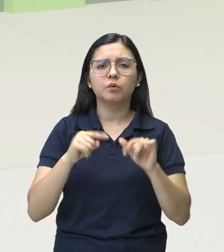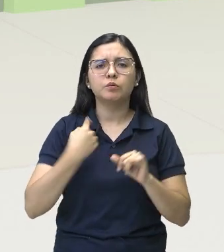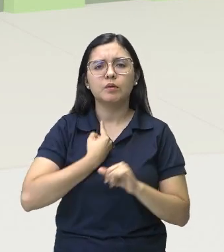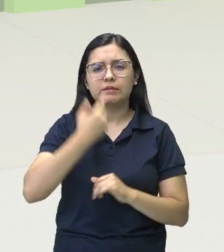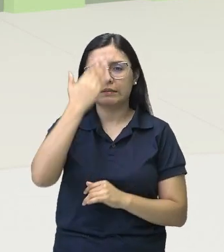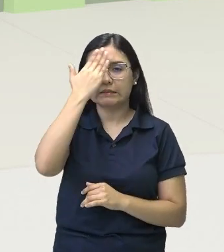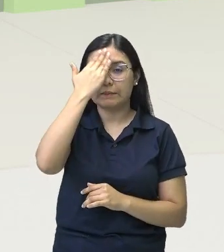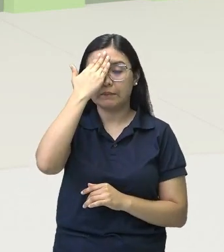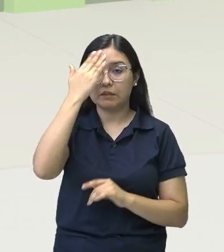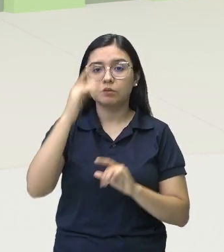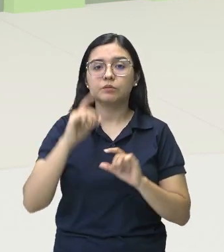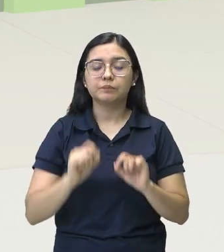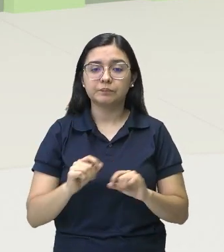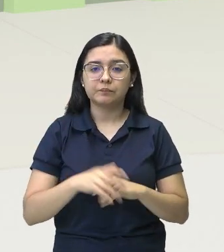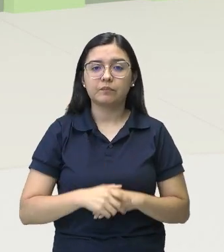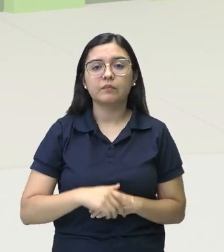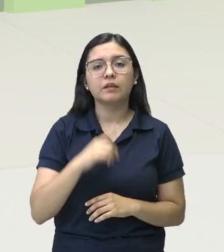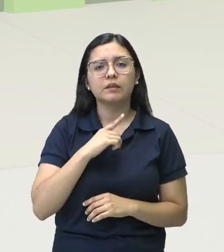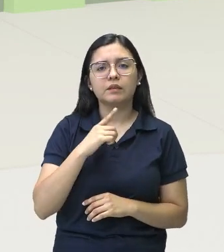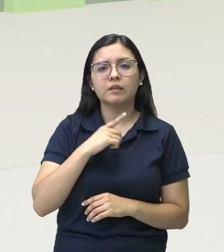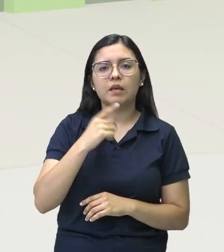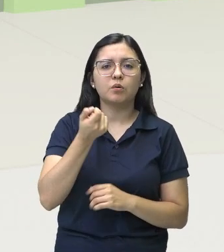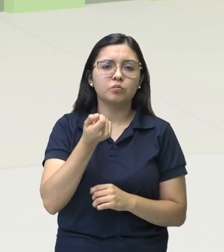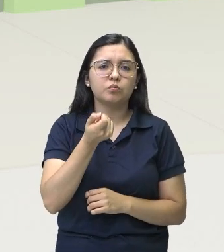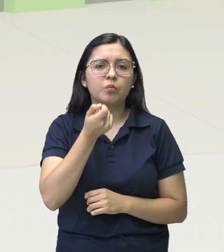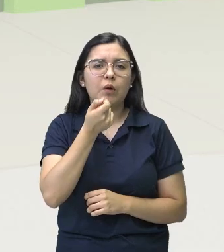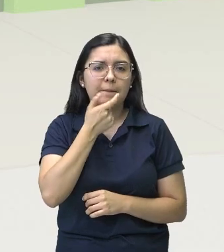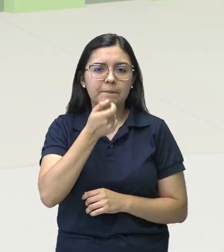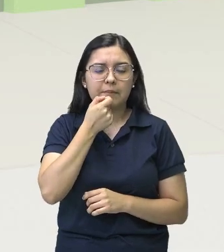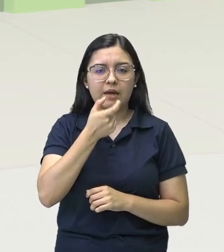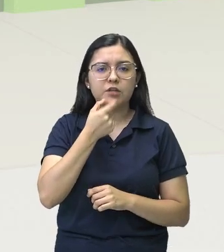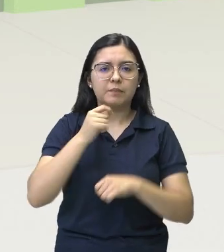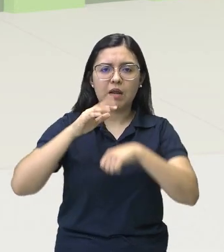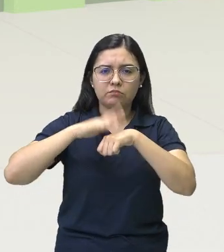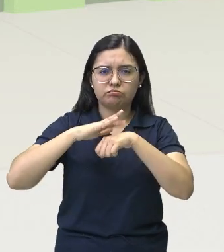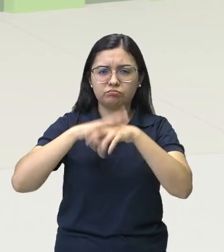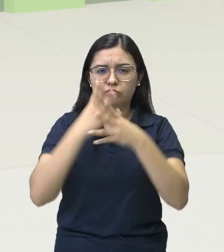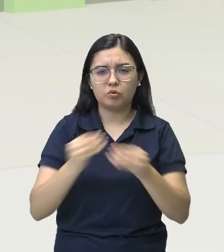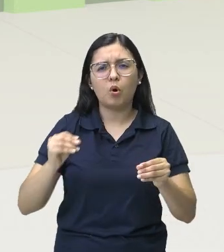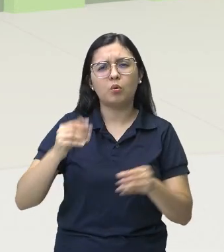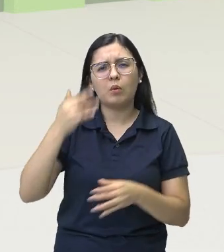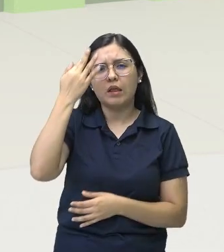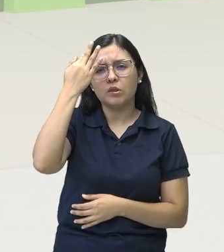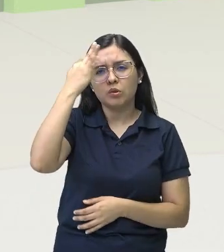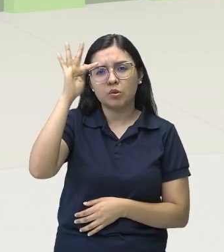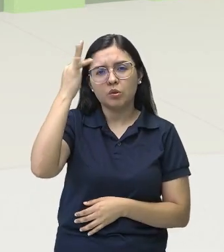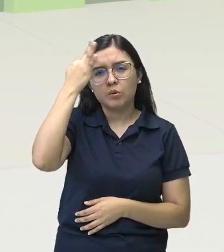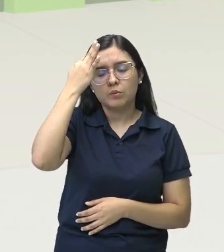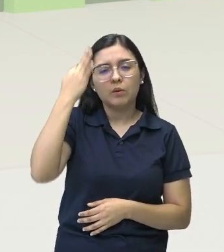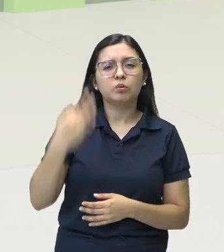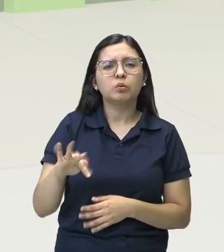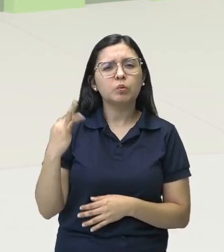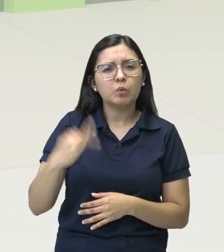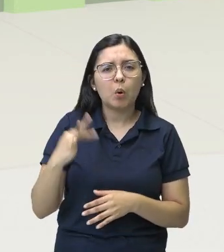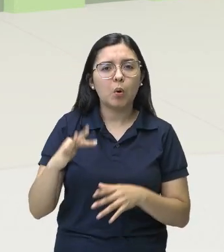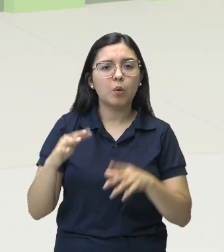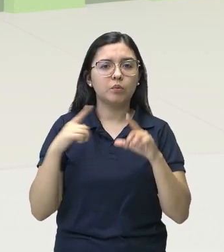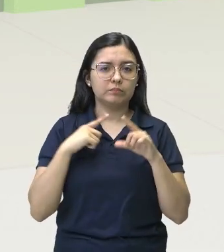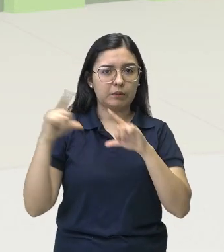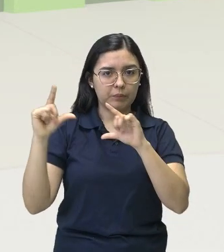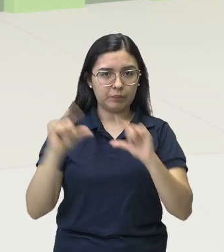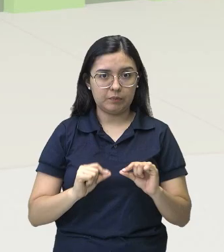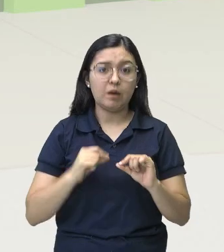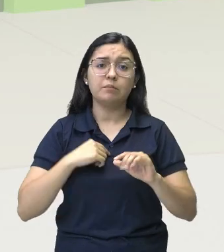que ter um medicamento que possa curar uma doença ou acabar com a dor é realmente um grande avanço